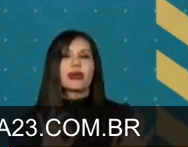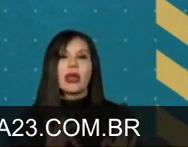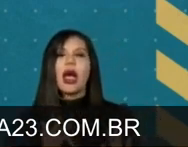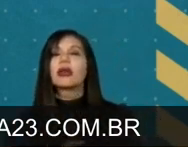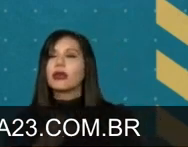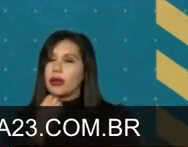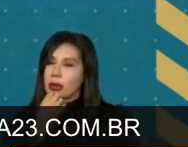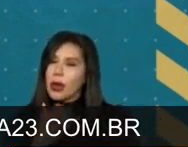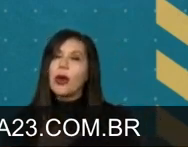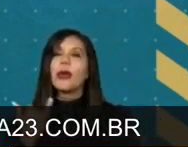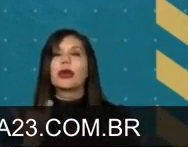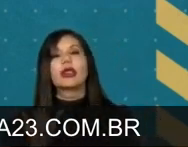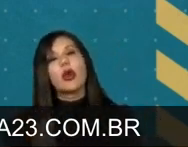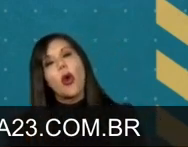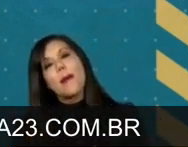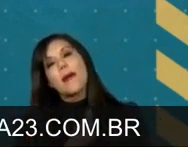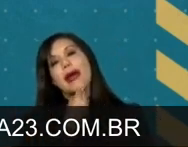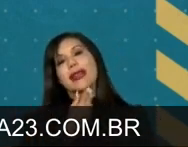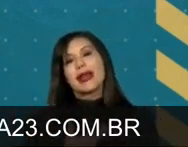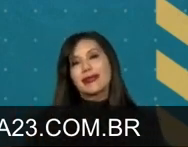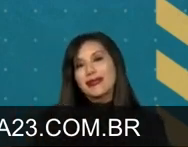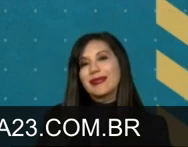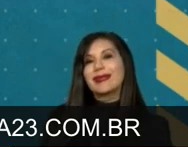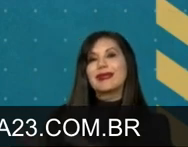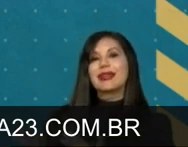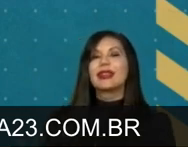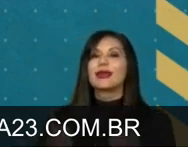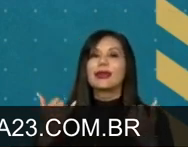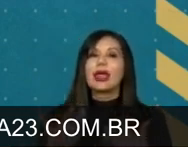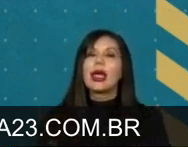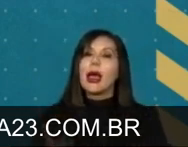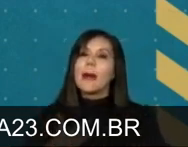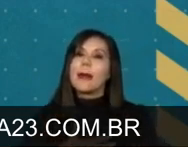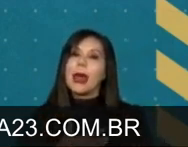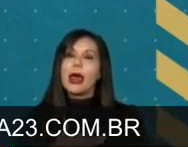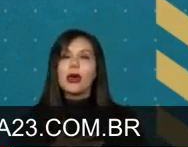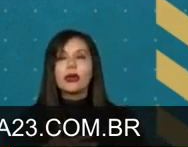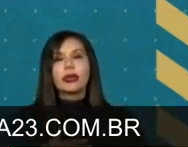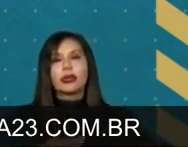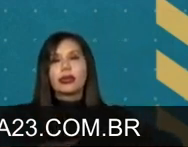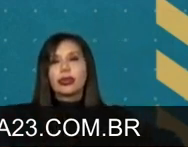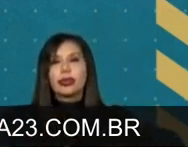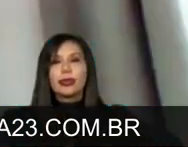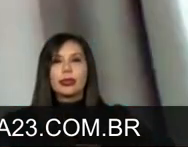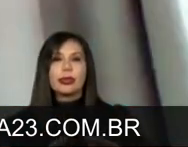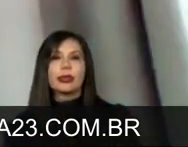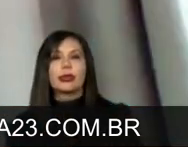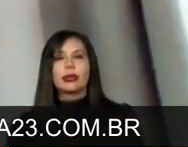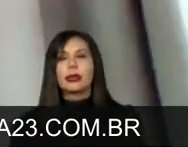grande legado que a oportunidade trouxe para ele. Eu diria que meu senso de jogo, eu melhorei leitura,